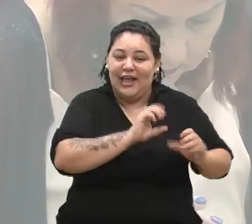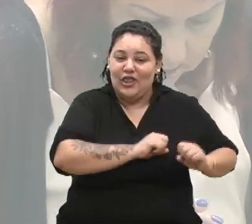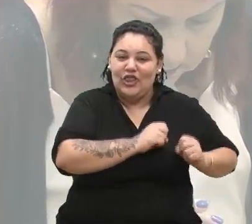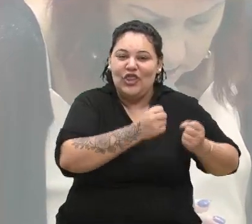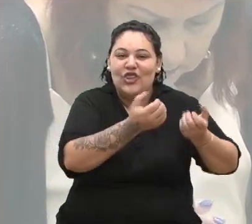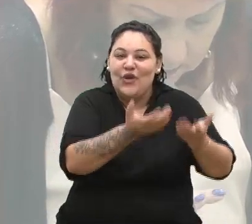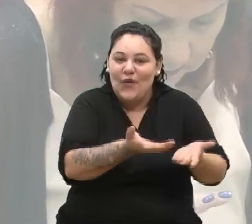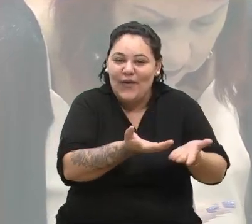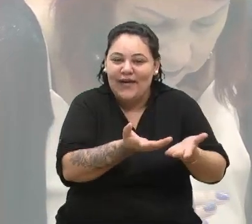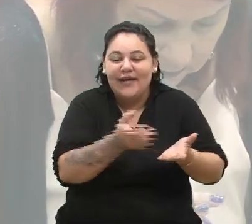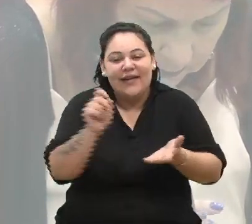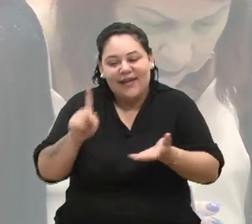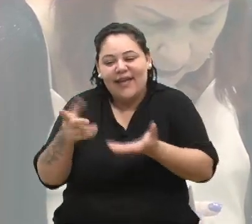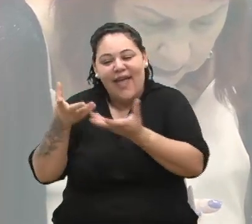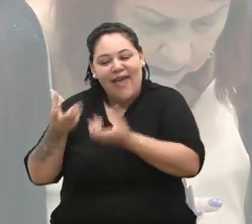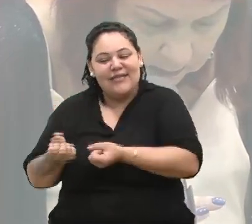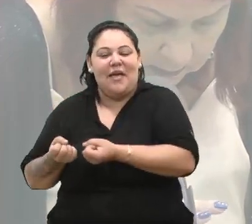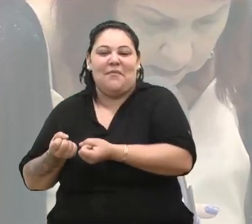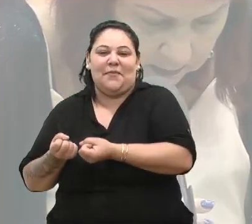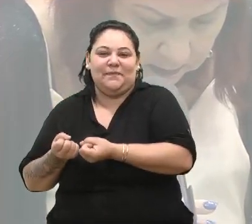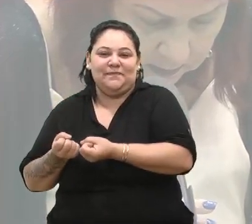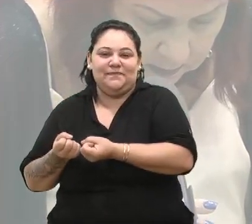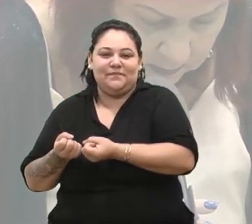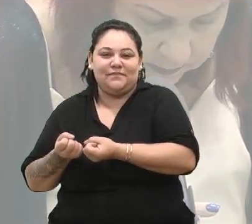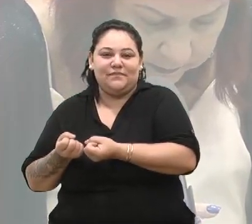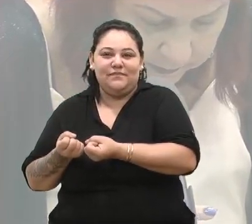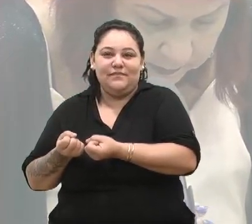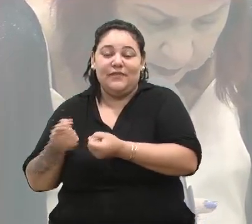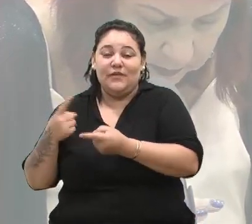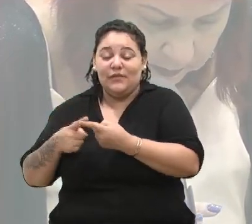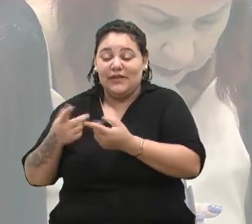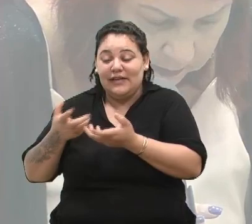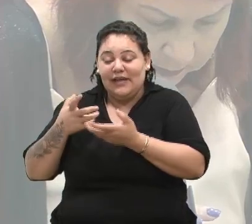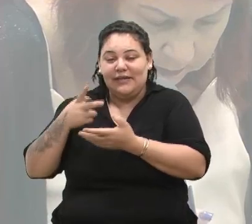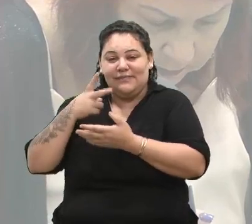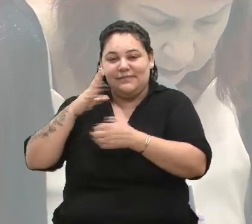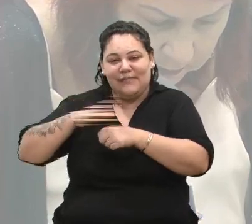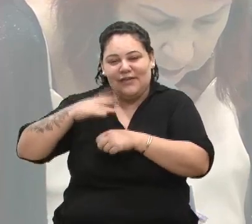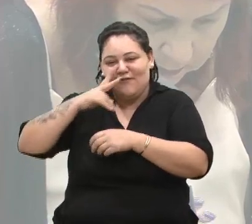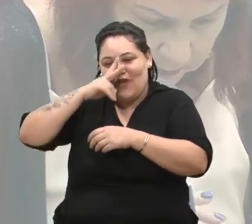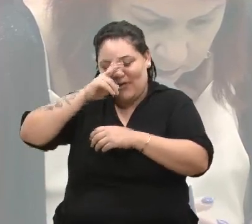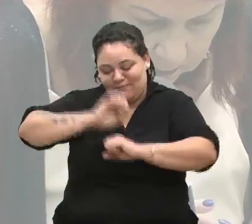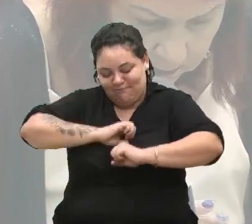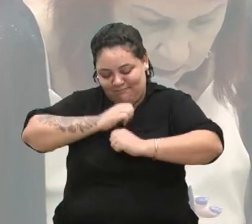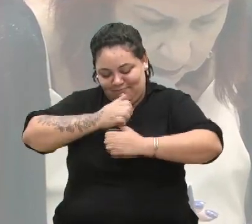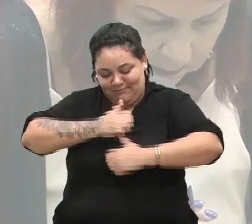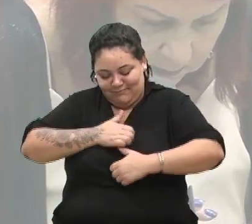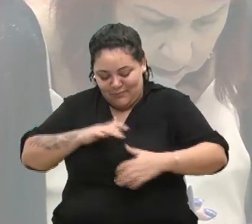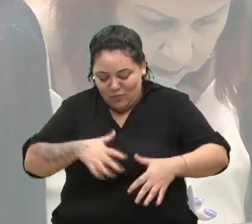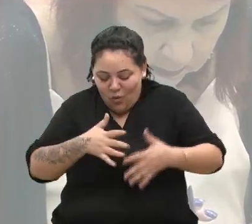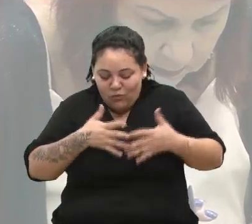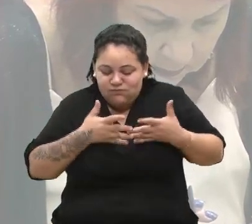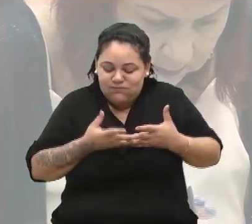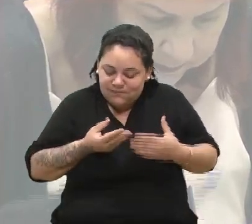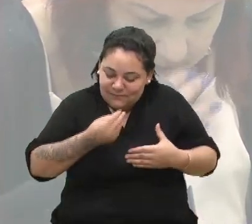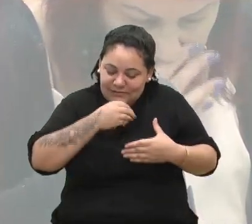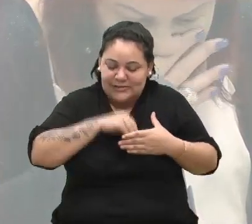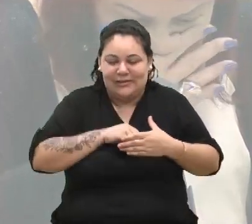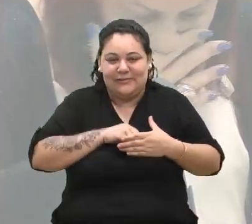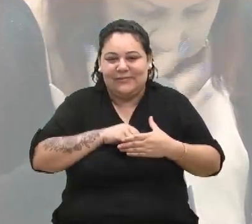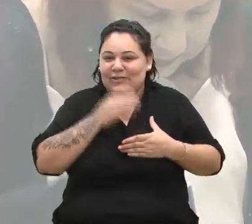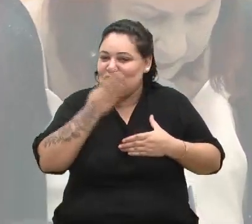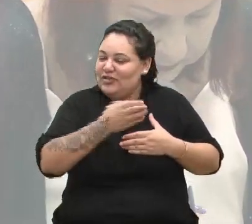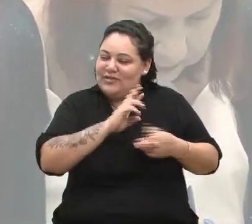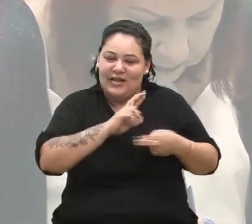quem recebe a prótese capilar, buscando fortalecer a autoestima, que está diretamente